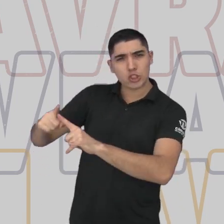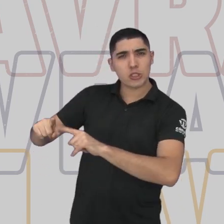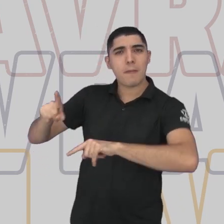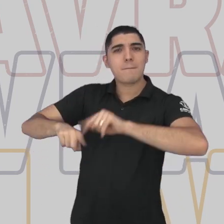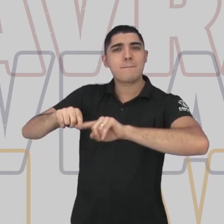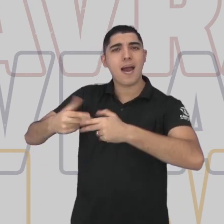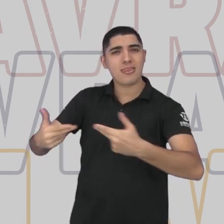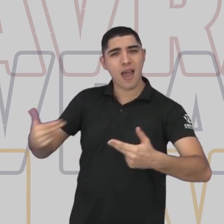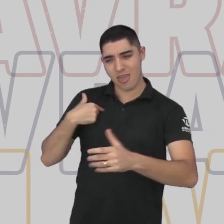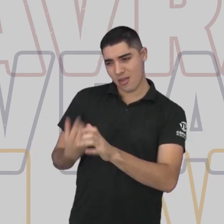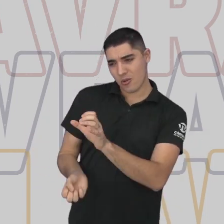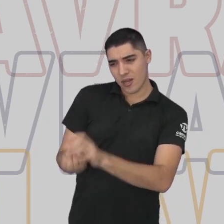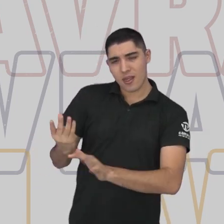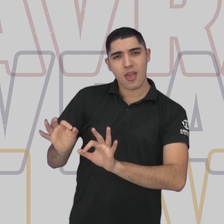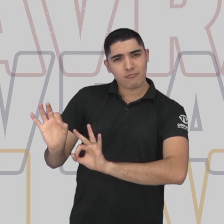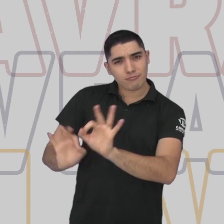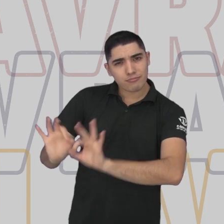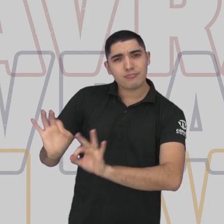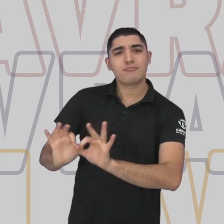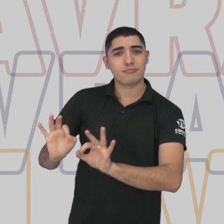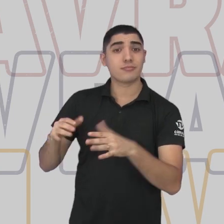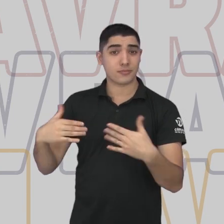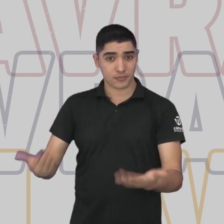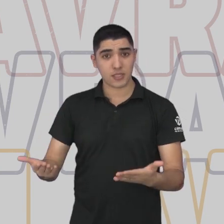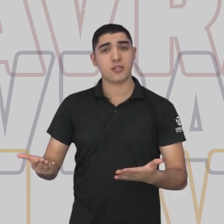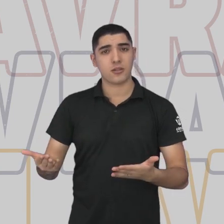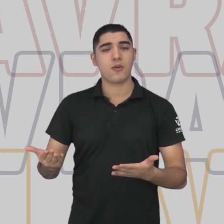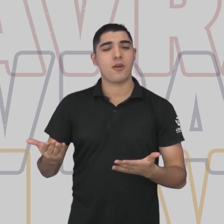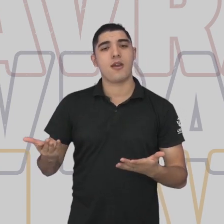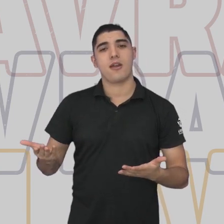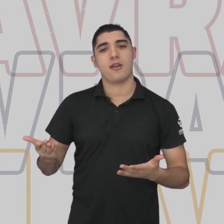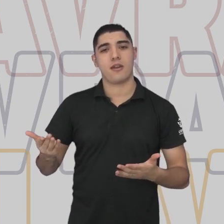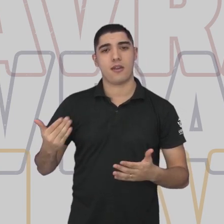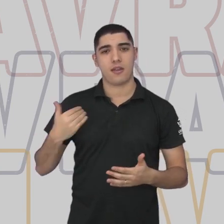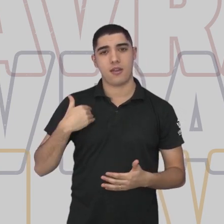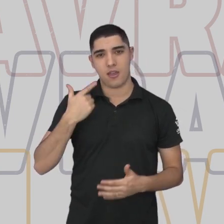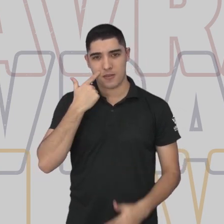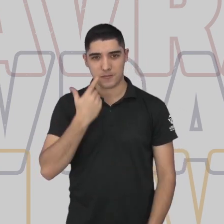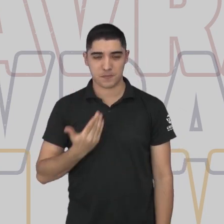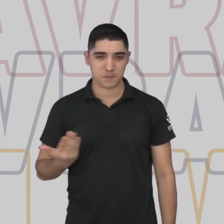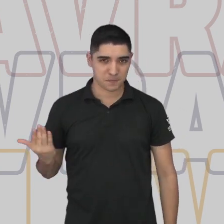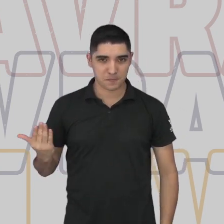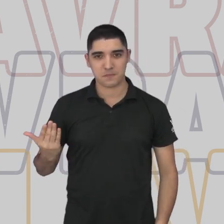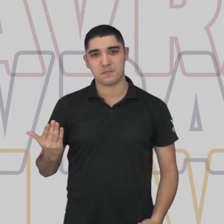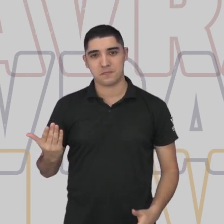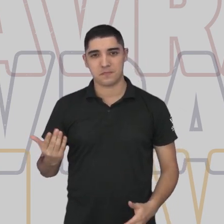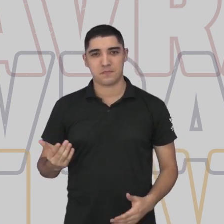acabo criando, né. Então aqui